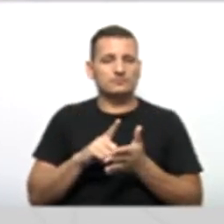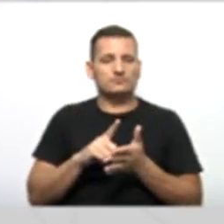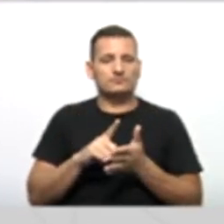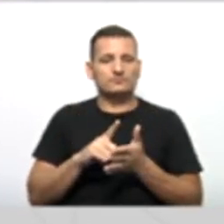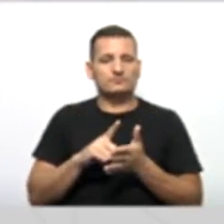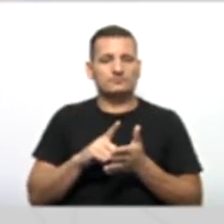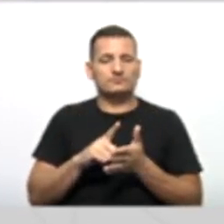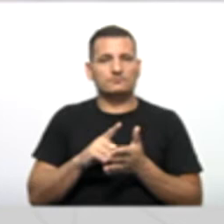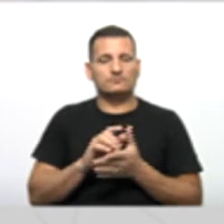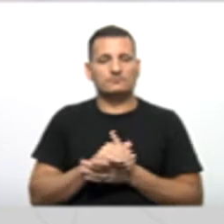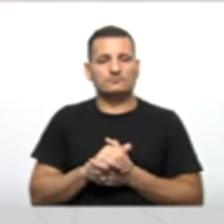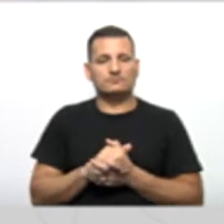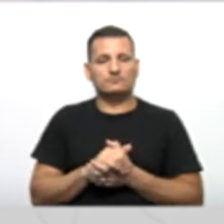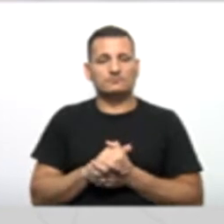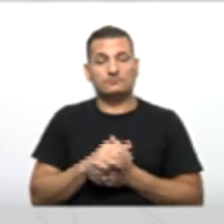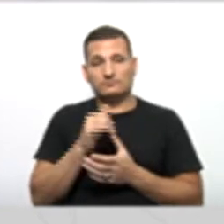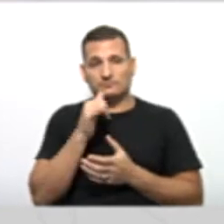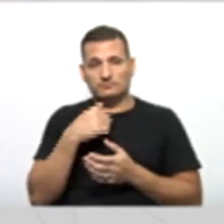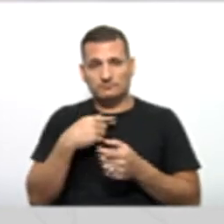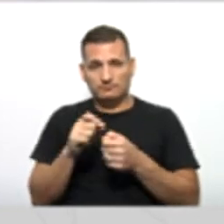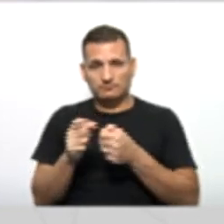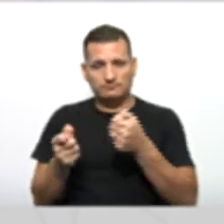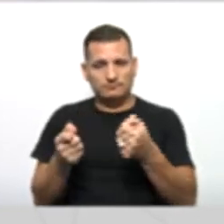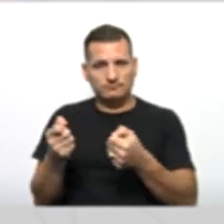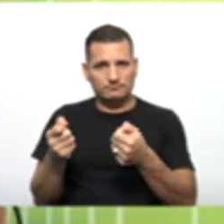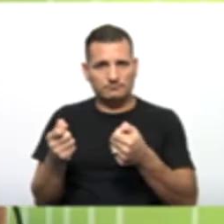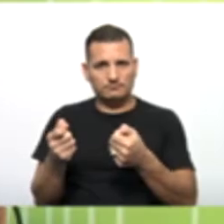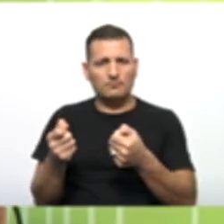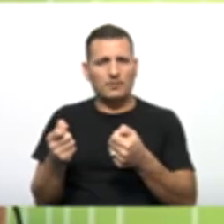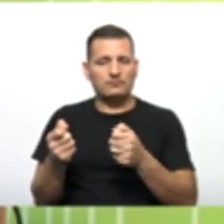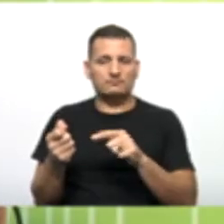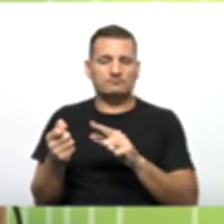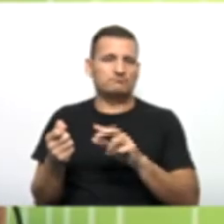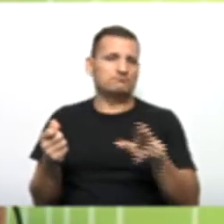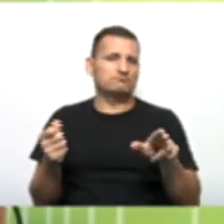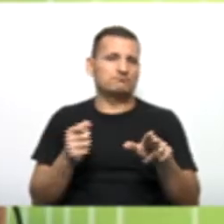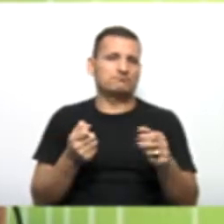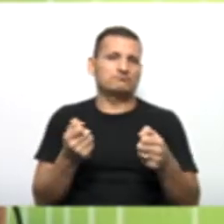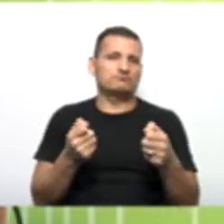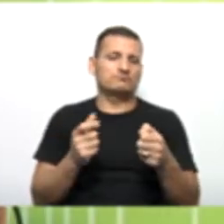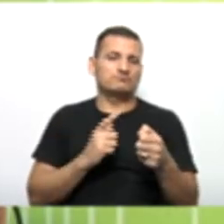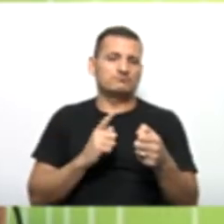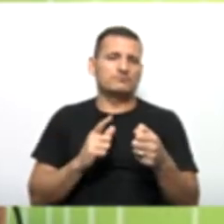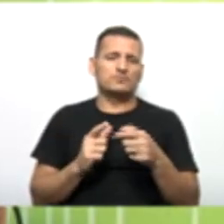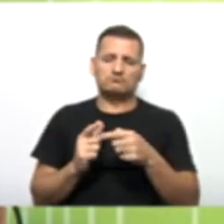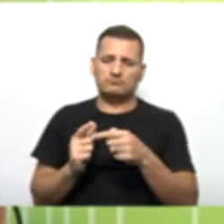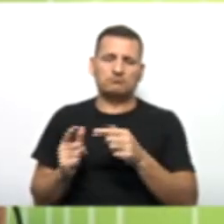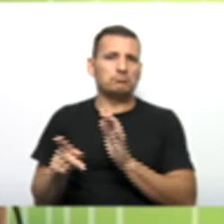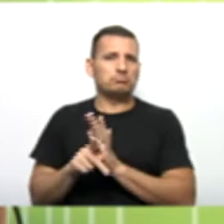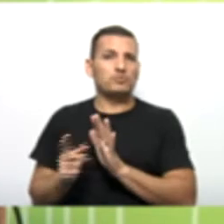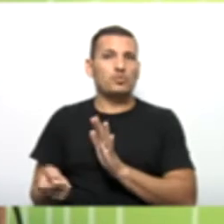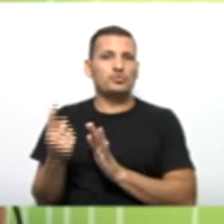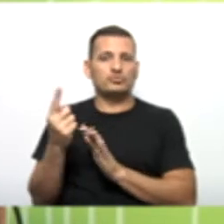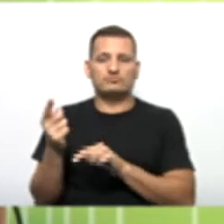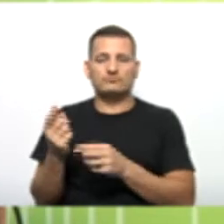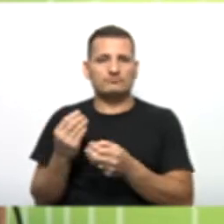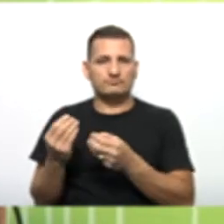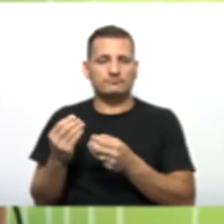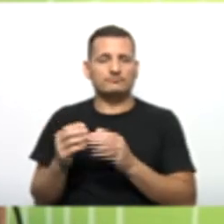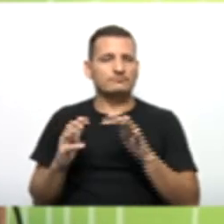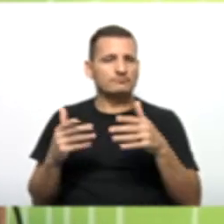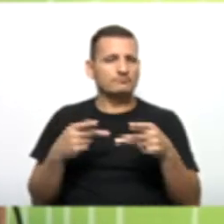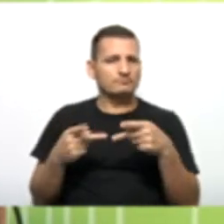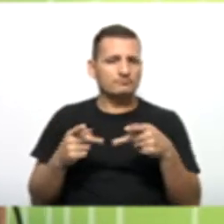vou desenvolver um carro, certo? Mas existem vários carros. Como é que vai ser exclusivo isso? Todo projeto ele tem um